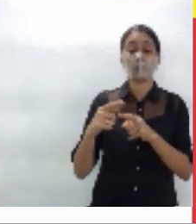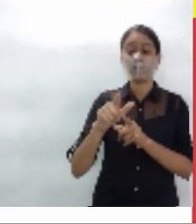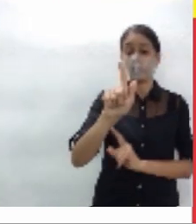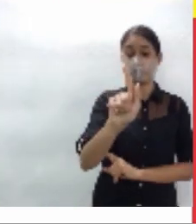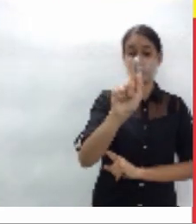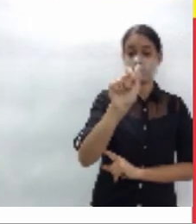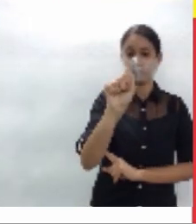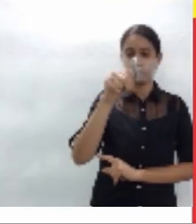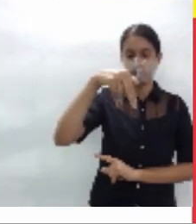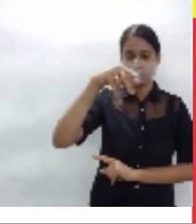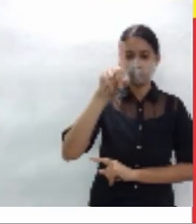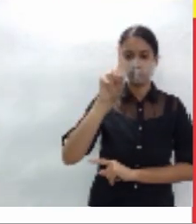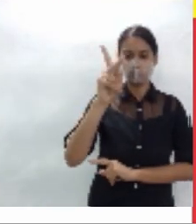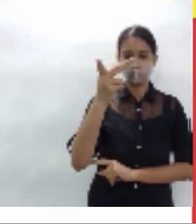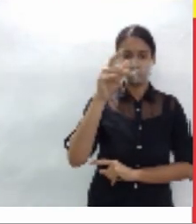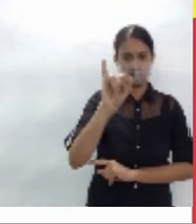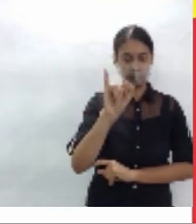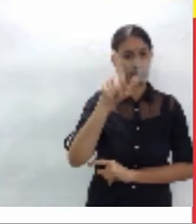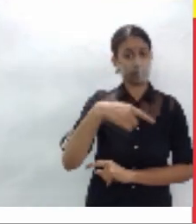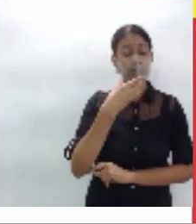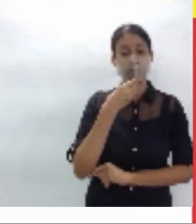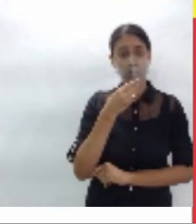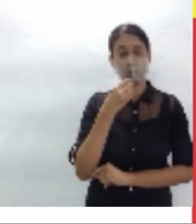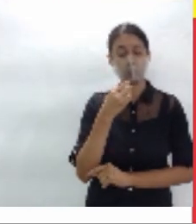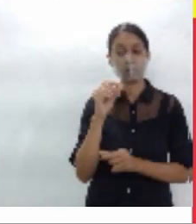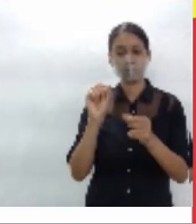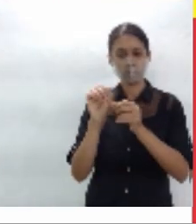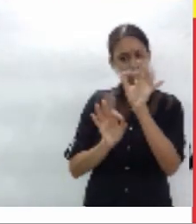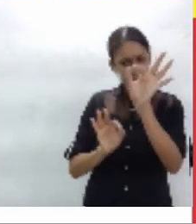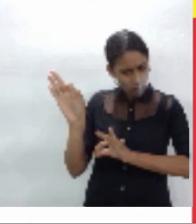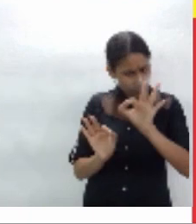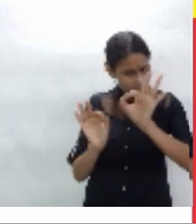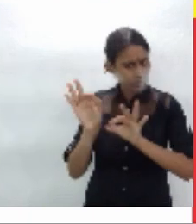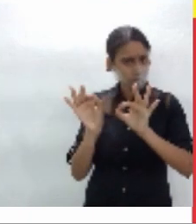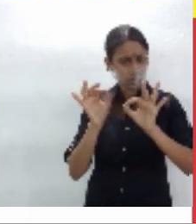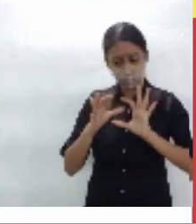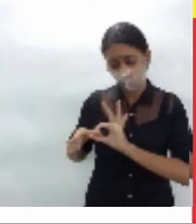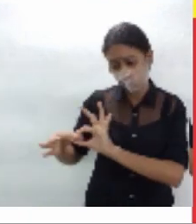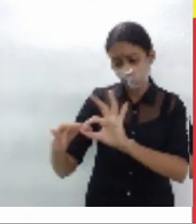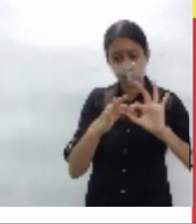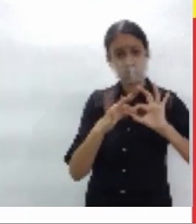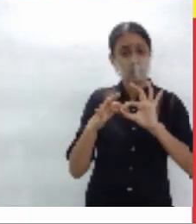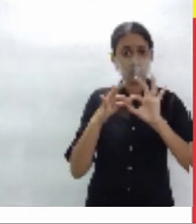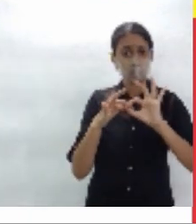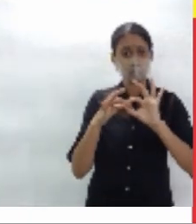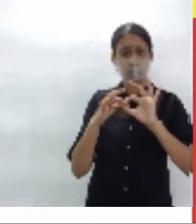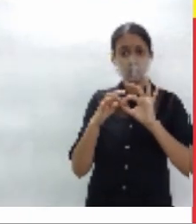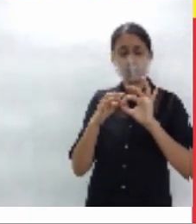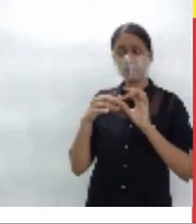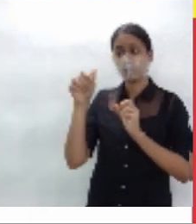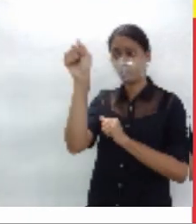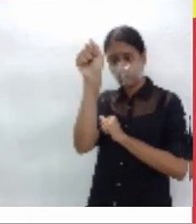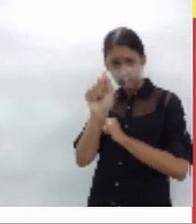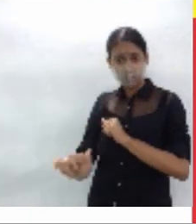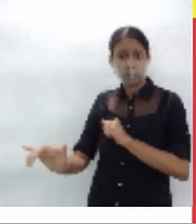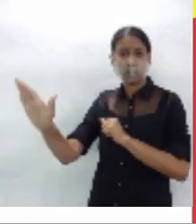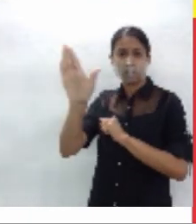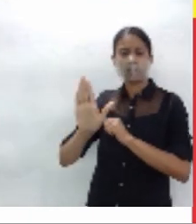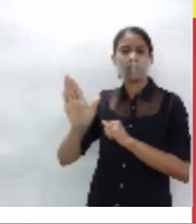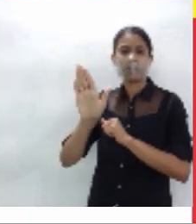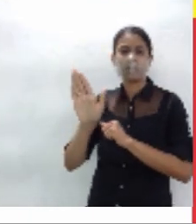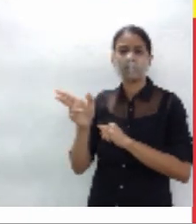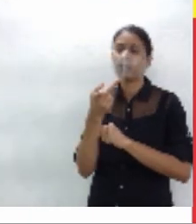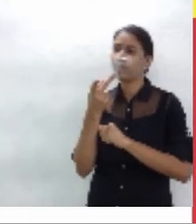um grande mentor simplesmente dessa reunificação do continente asiático. Então ele disse, ó, gente, vamos sair